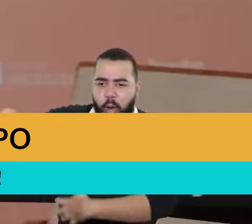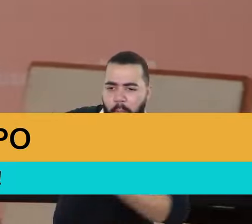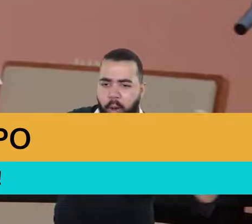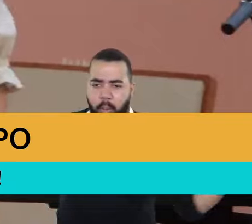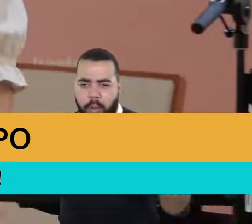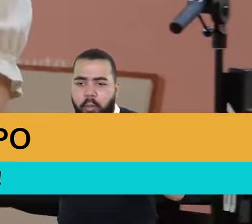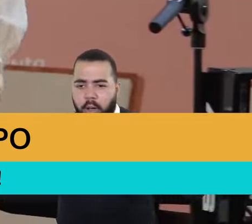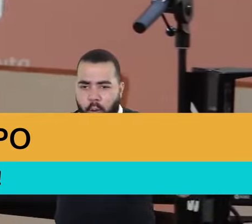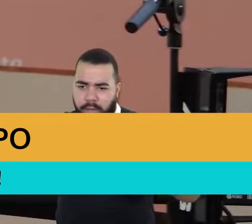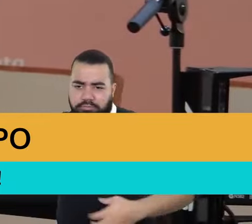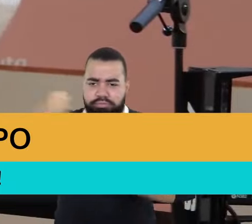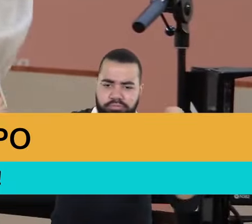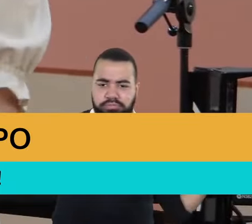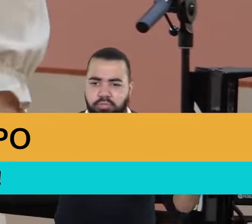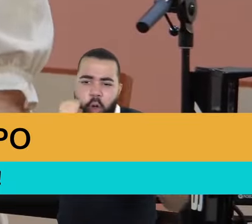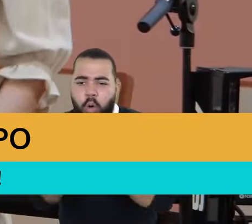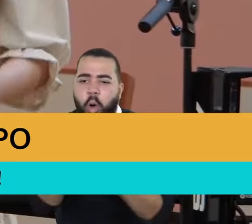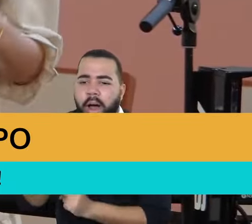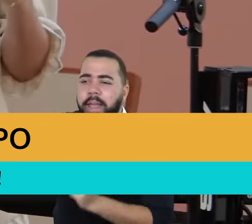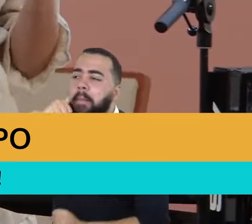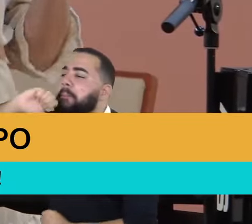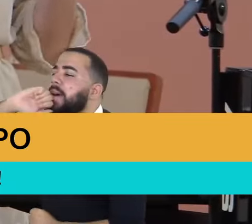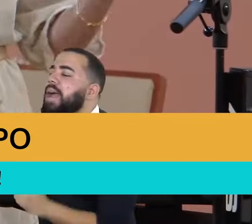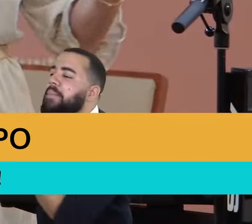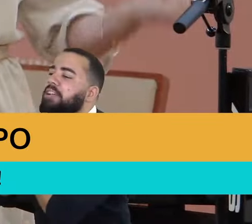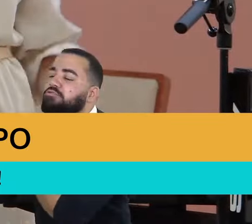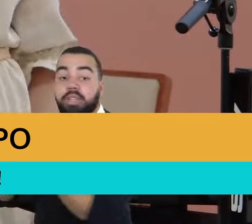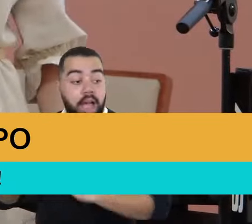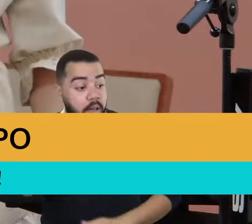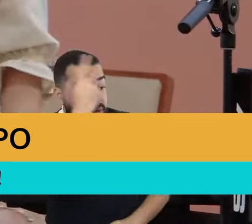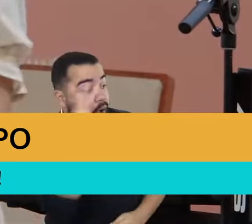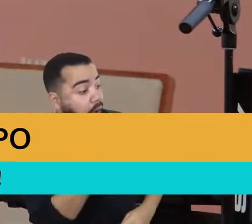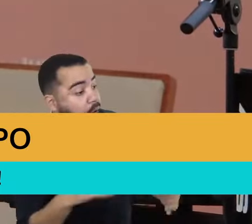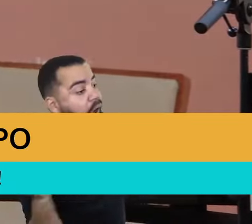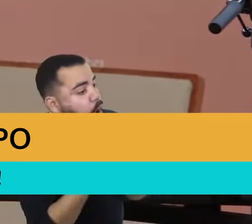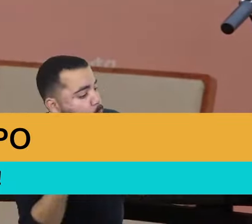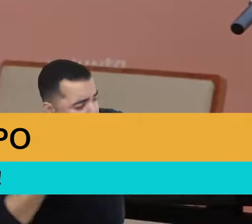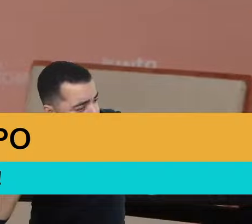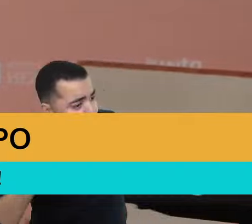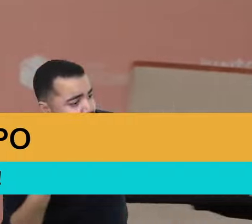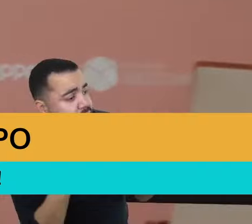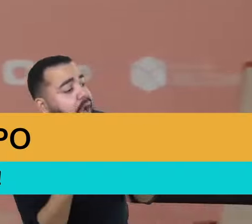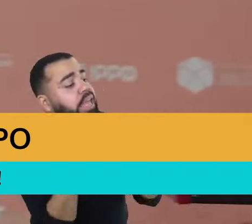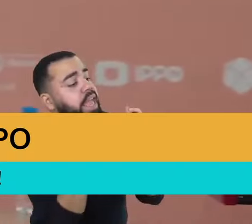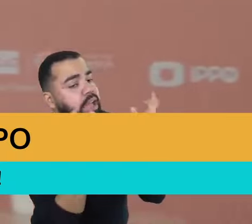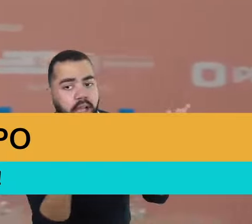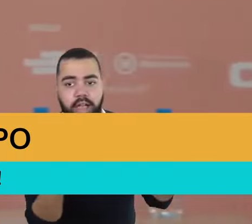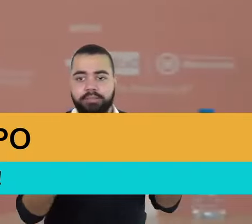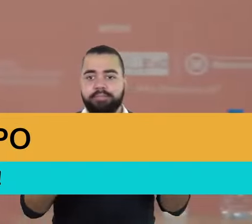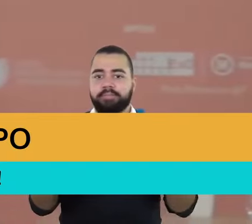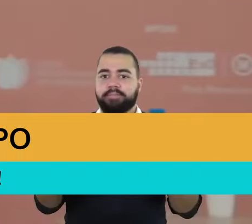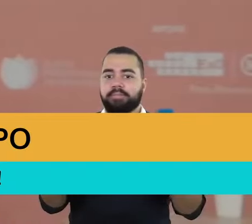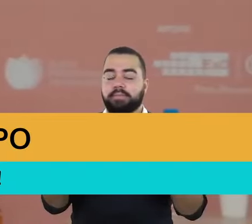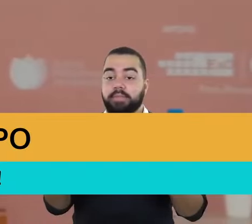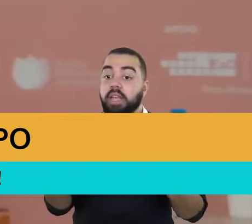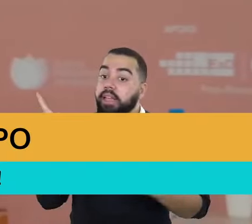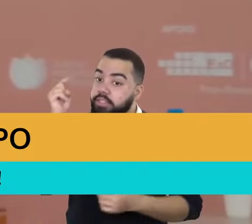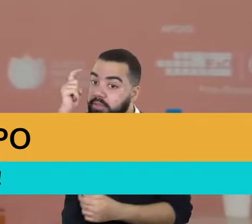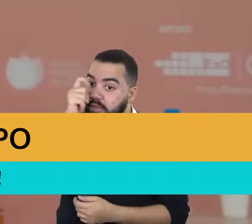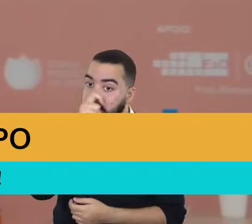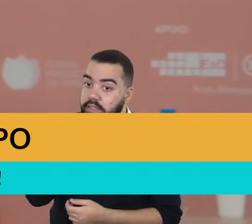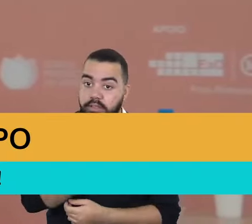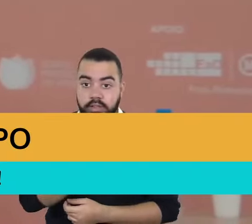E aquela, sabe? Então é disso que a gente está falando. E as pessoas se escandalizam. E as pessoas não querem trazer isso como pauta, principalmente